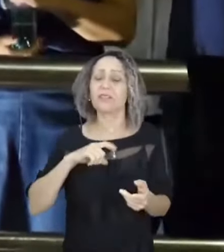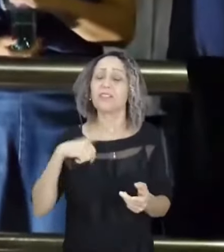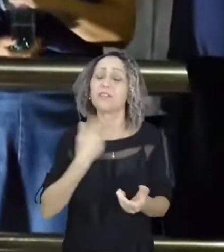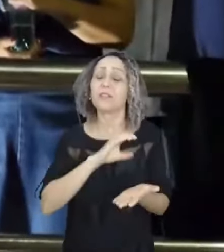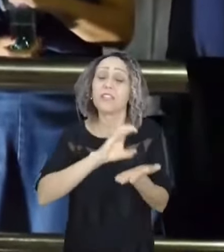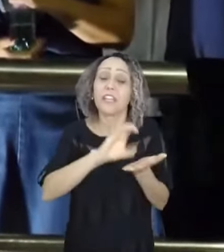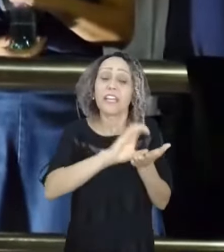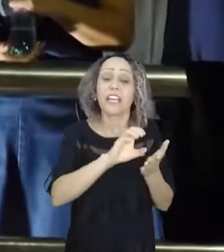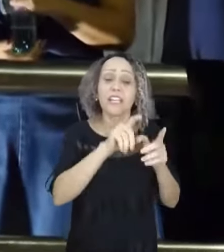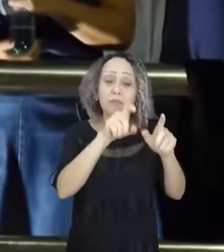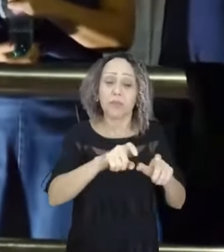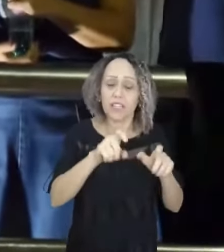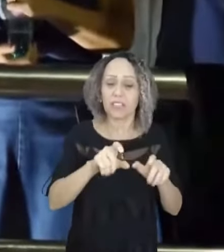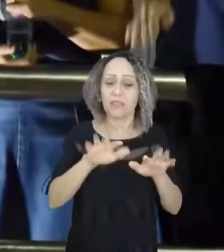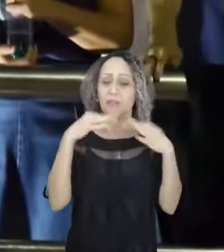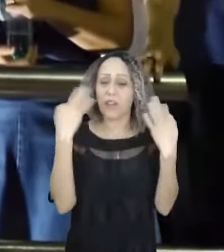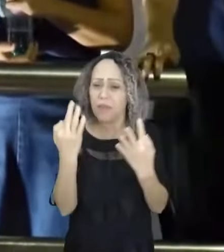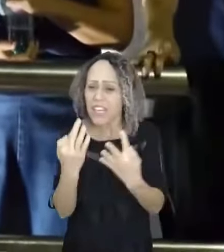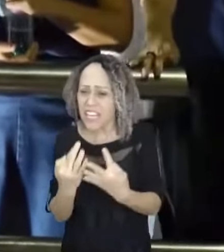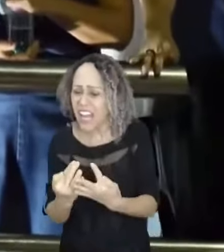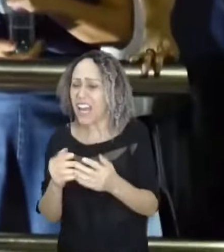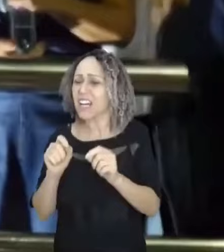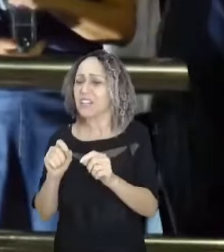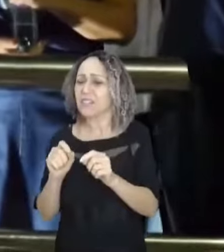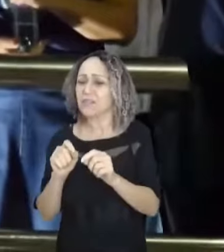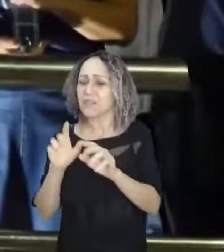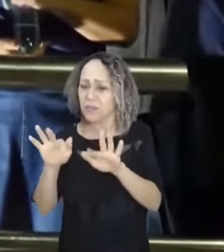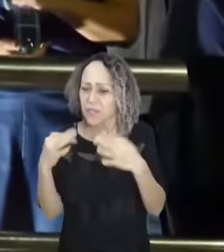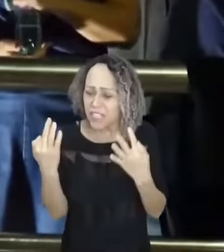familiar. Quero dizer para vocês